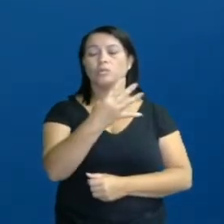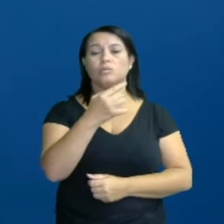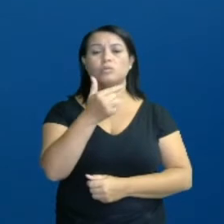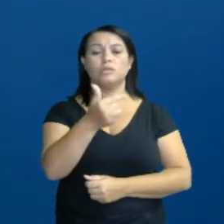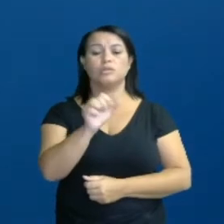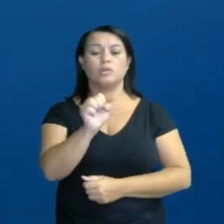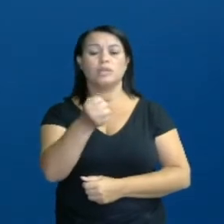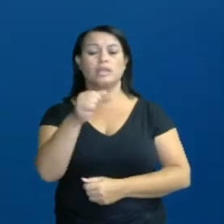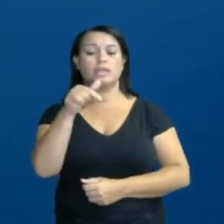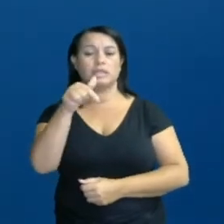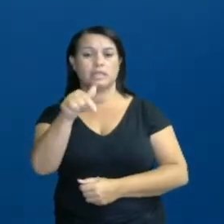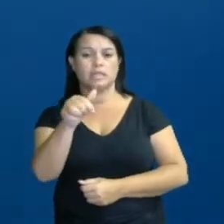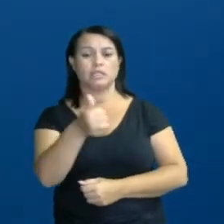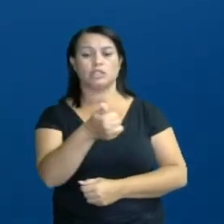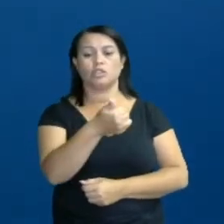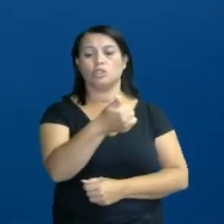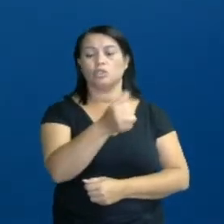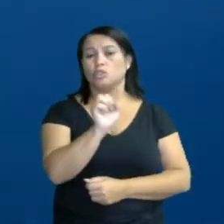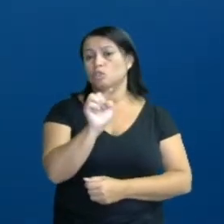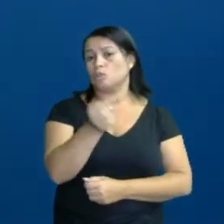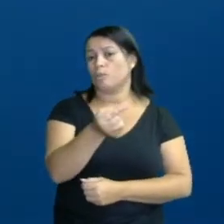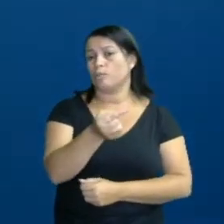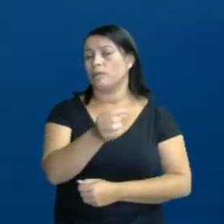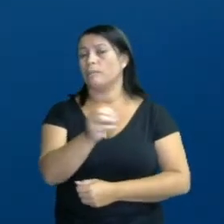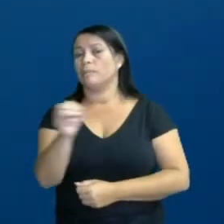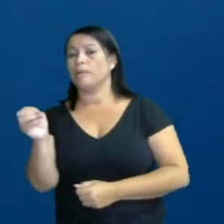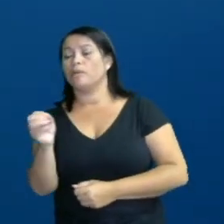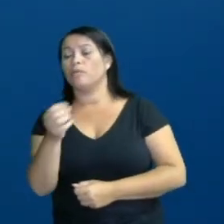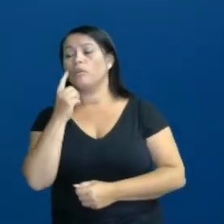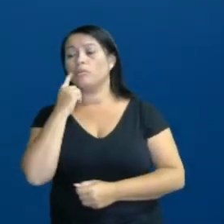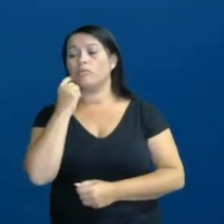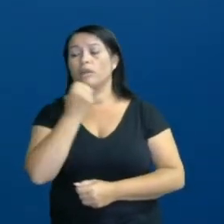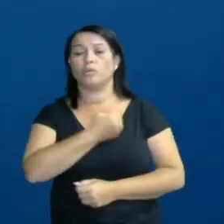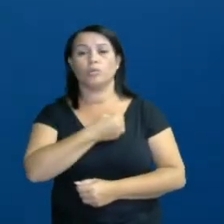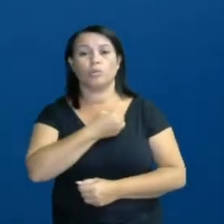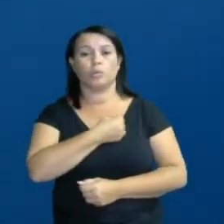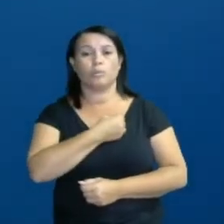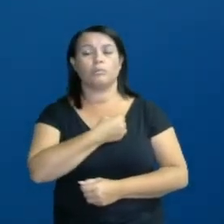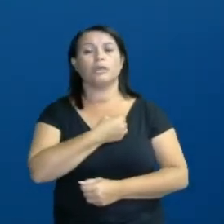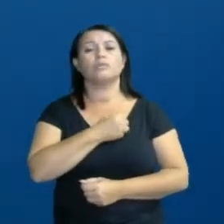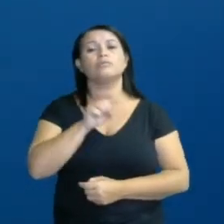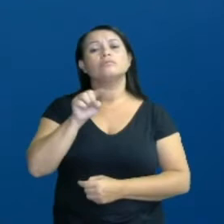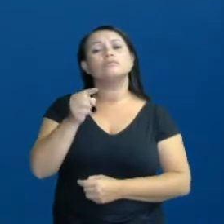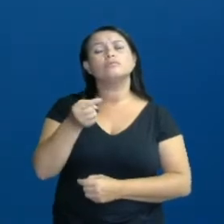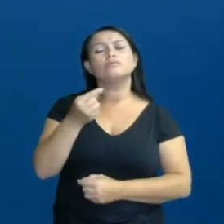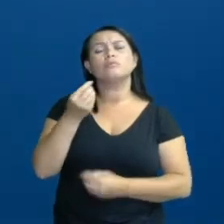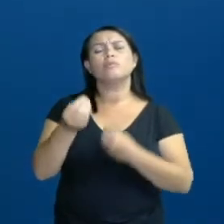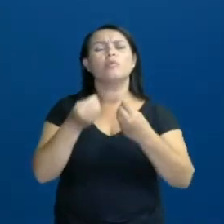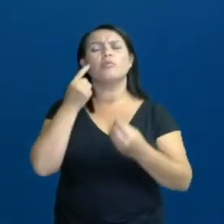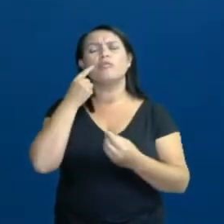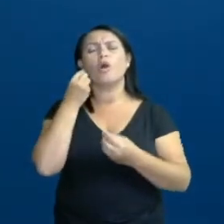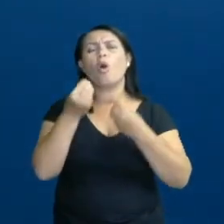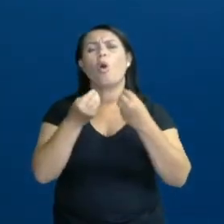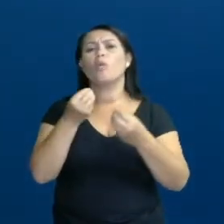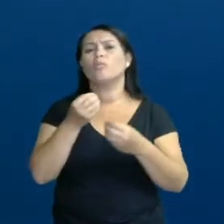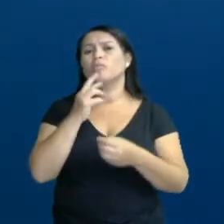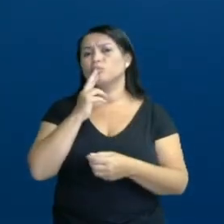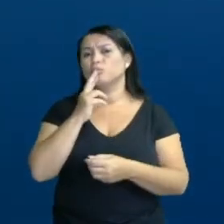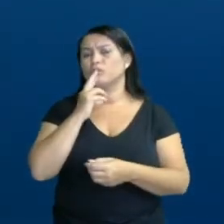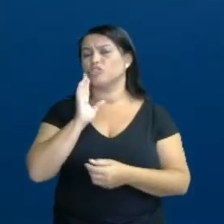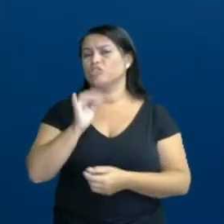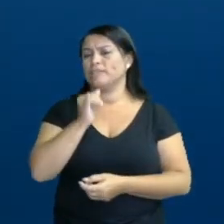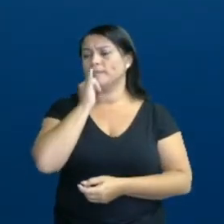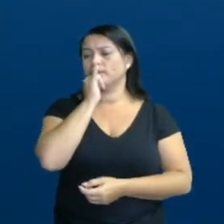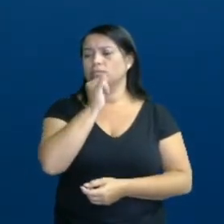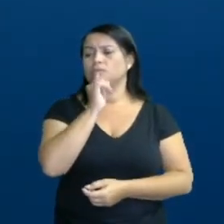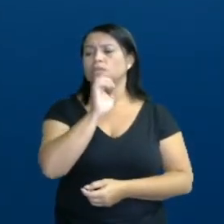4.287 sobre 1.000 em um número decimal, tá? Então, aqui o que é que eu vou fazer? Eu já disse a